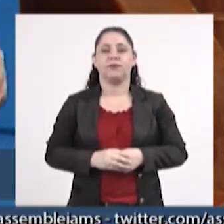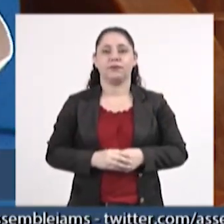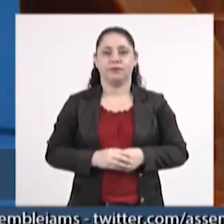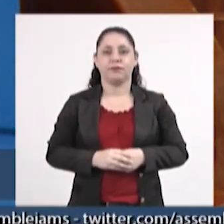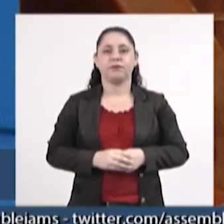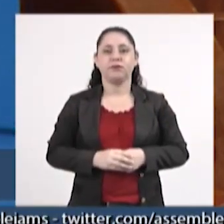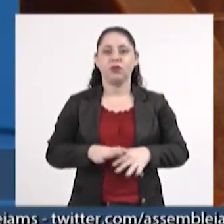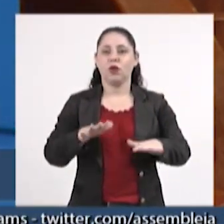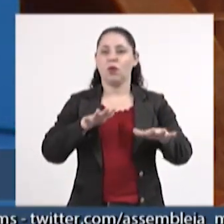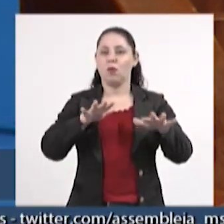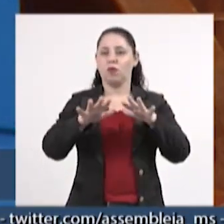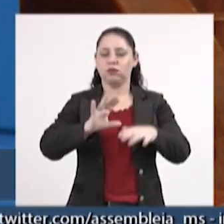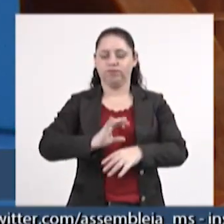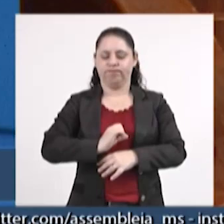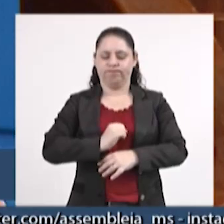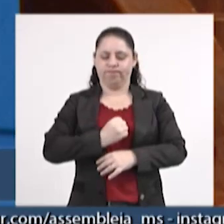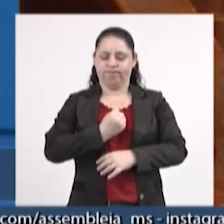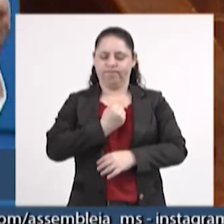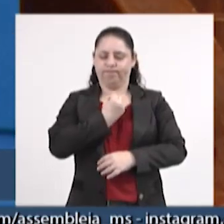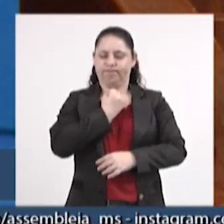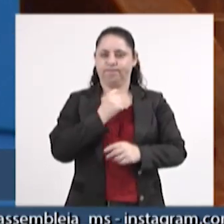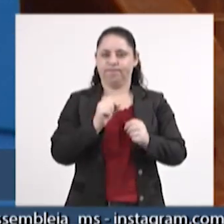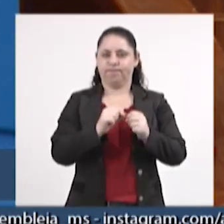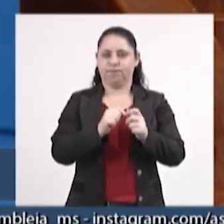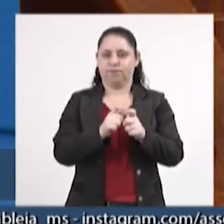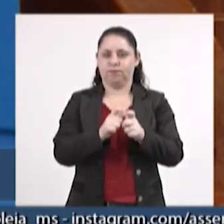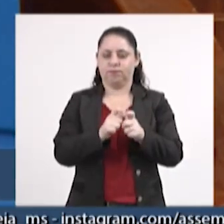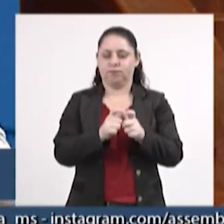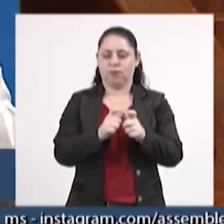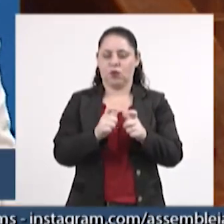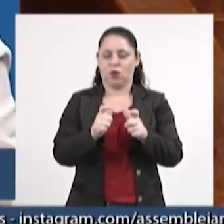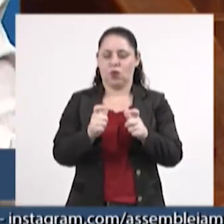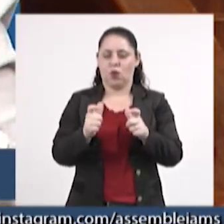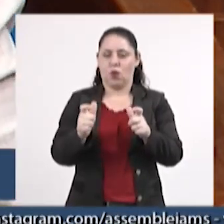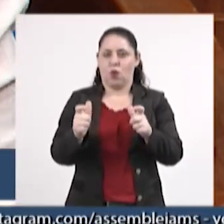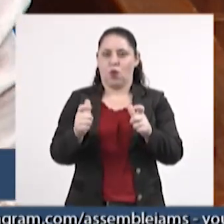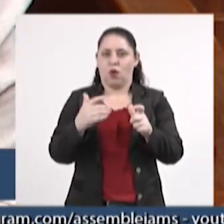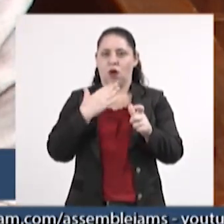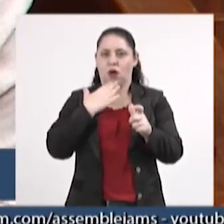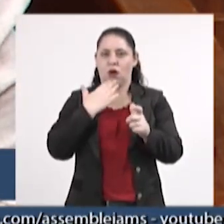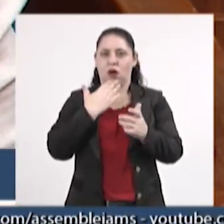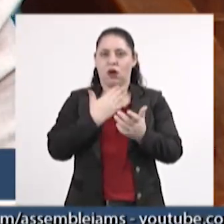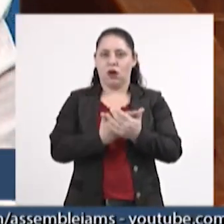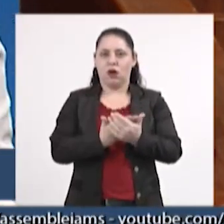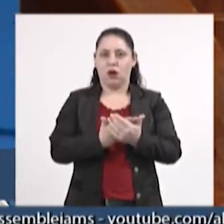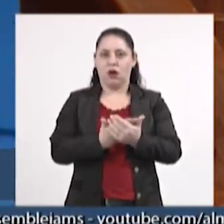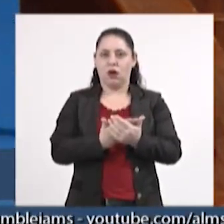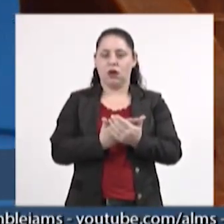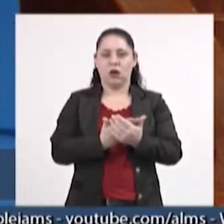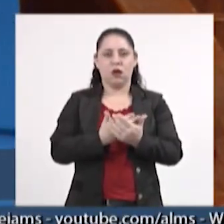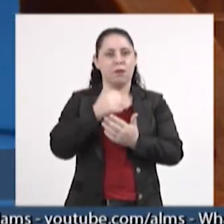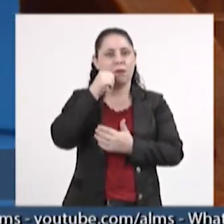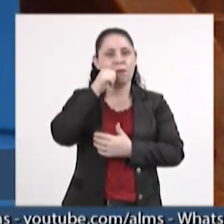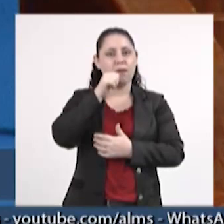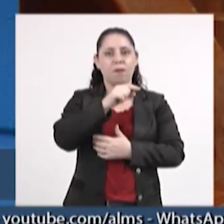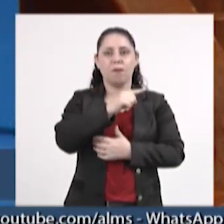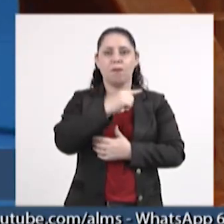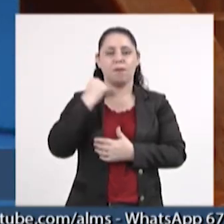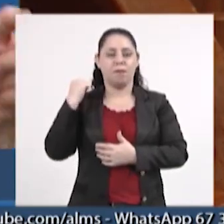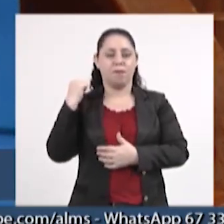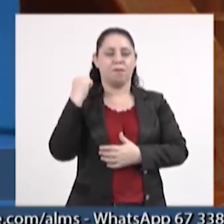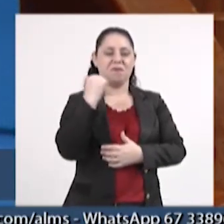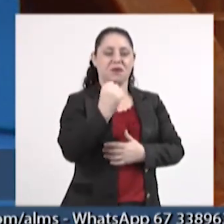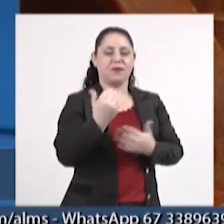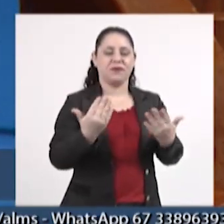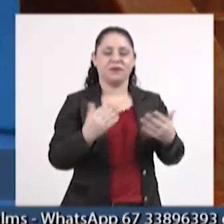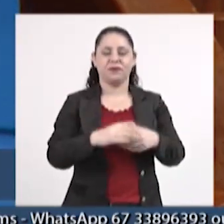Esse movimento do ódio não é o que tem levado ao aumento assustador do feminicídio? Não